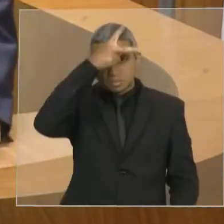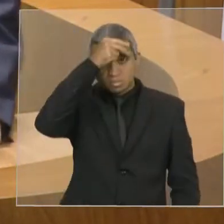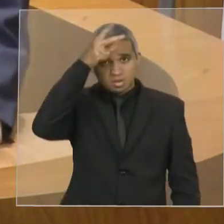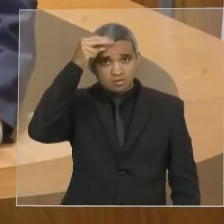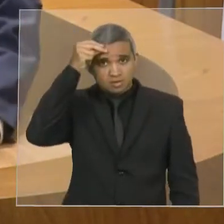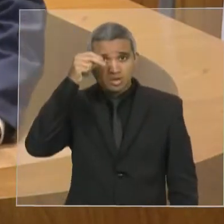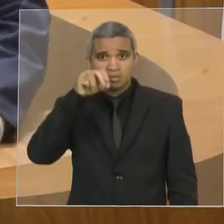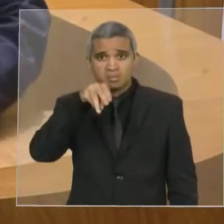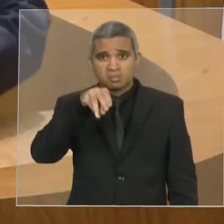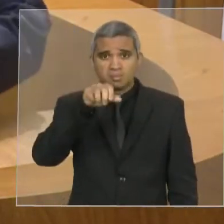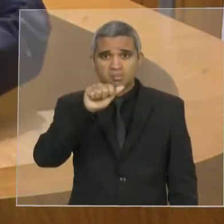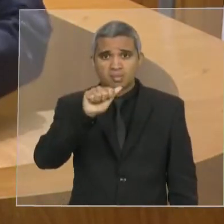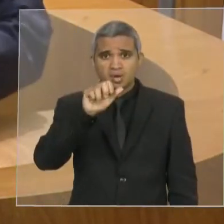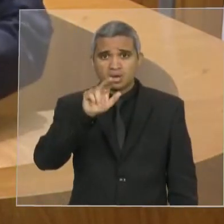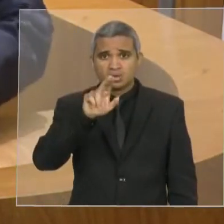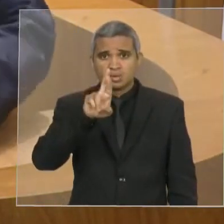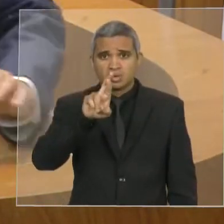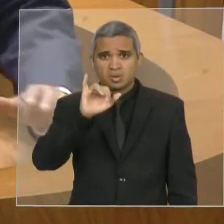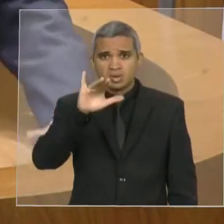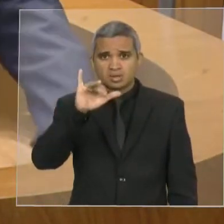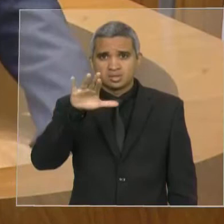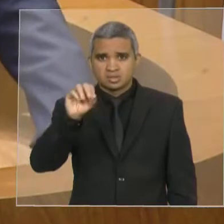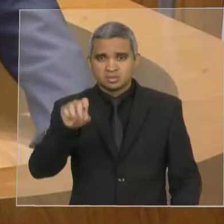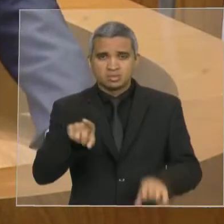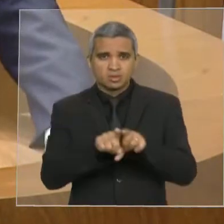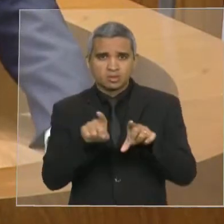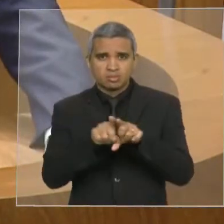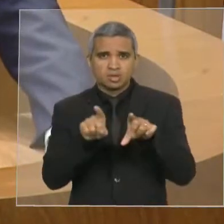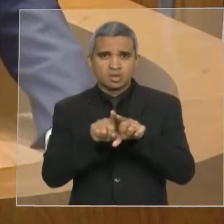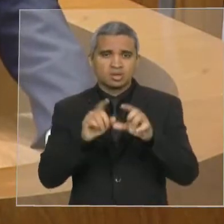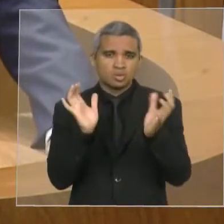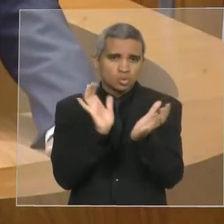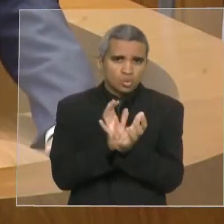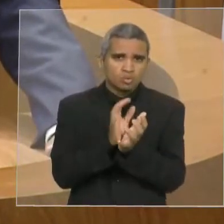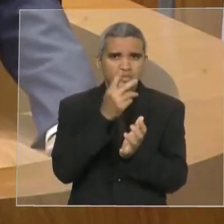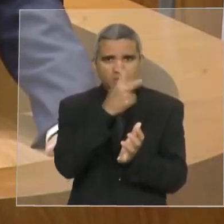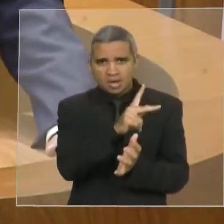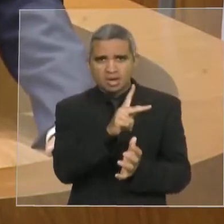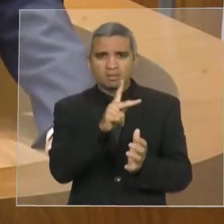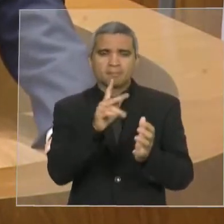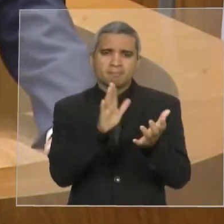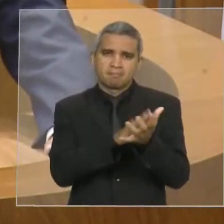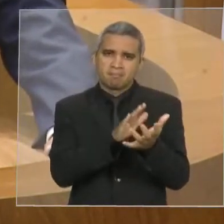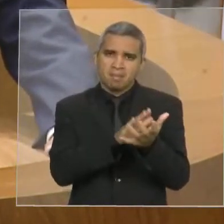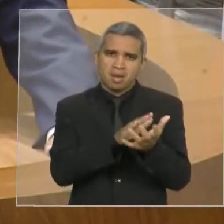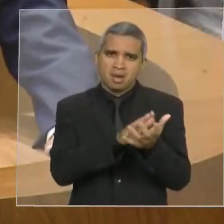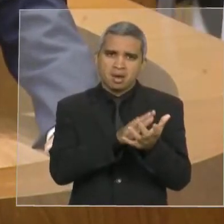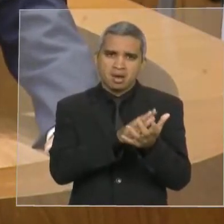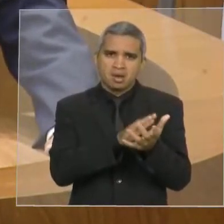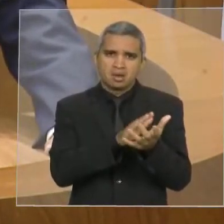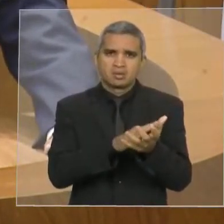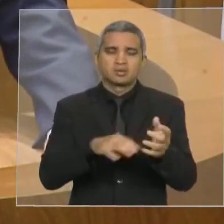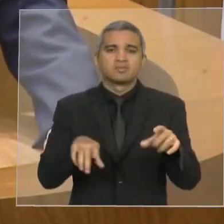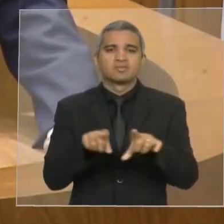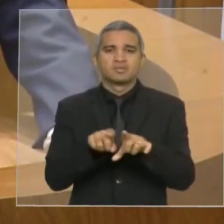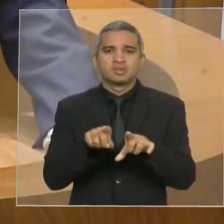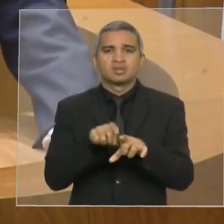a sua equipe está de parabéns, não só por uma série de inaugurações na cidade, como inauguramos uma